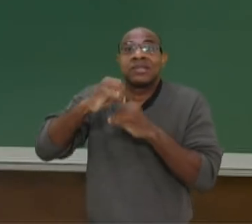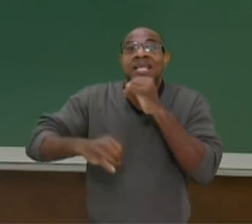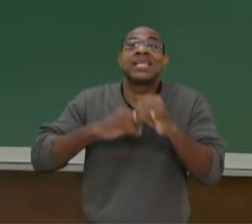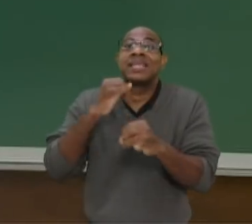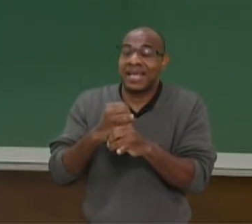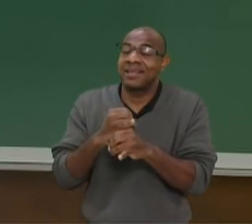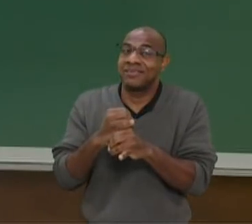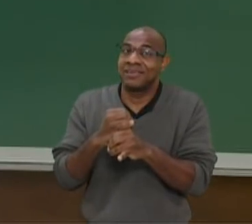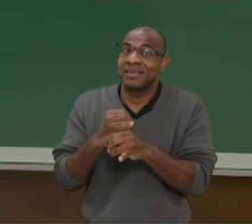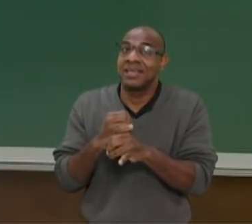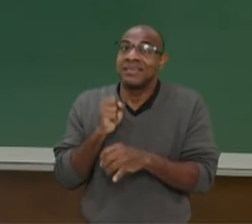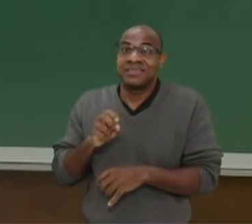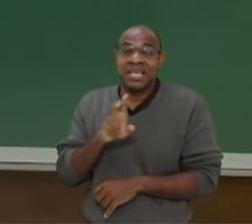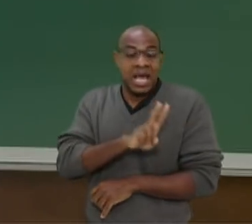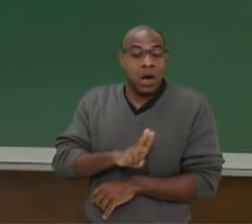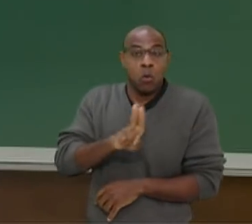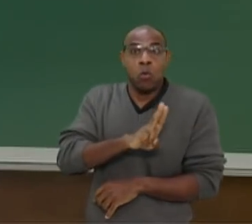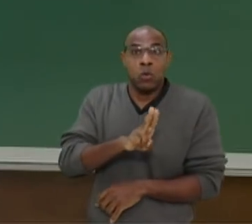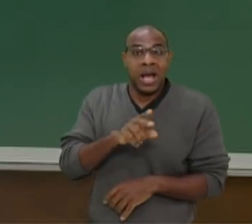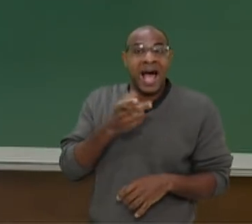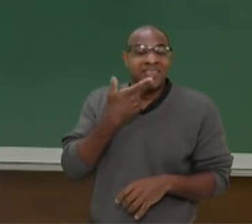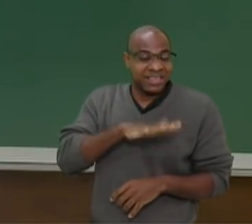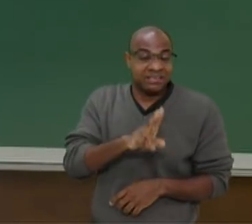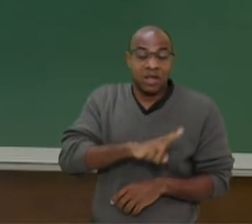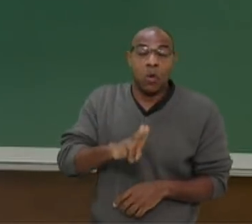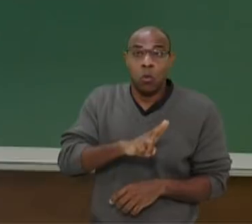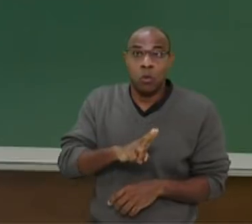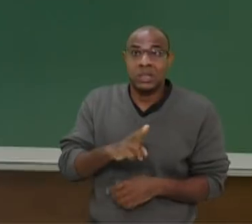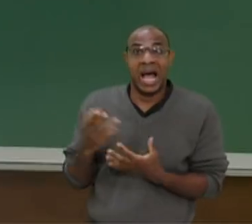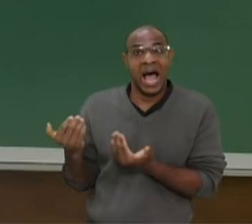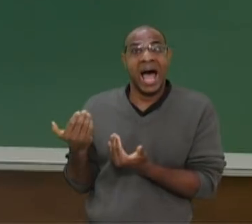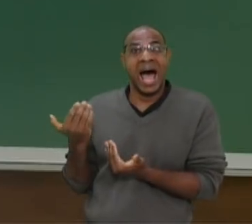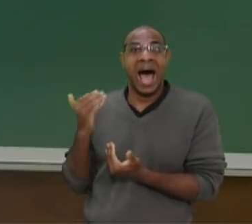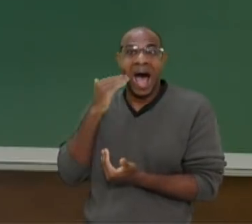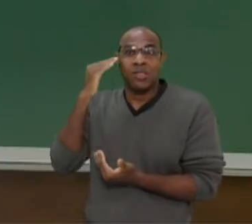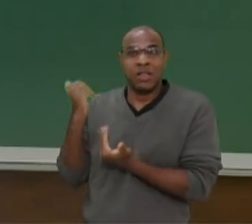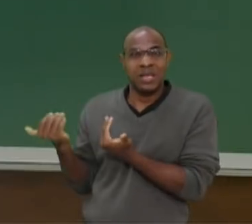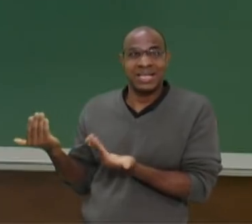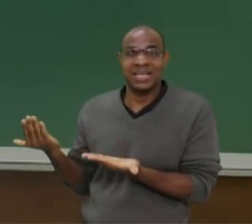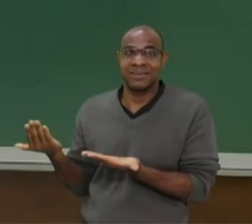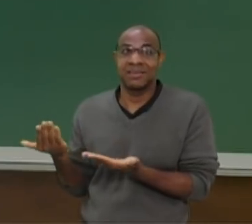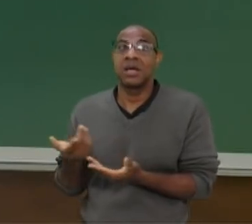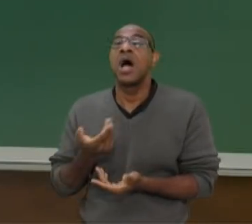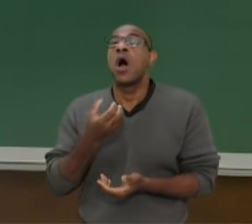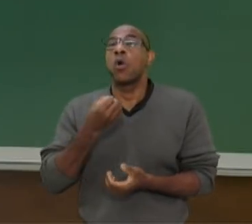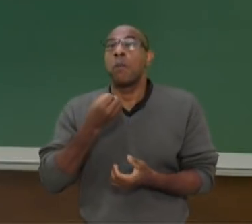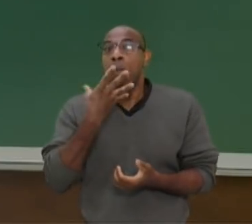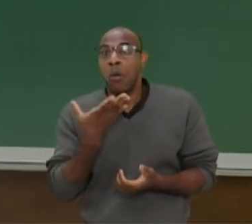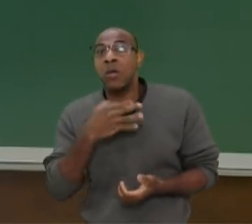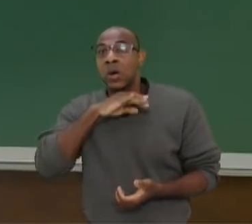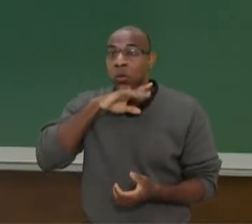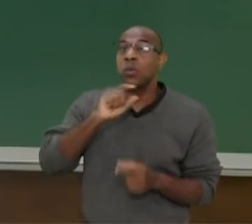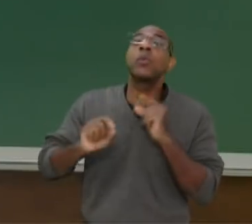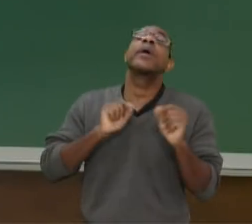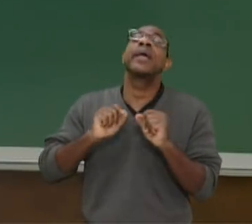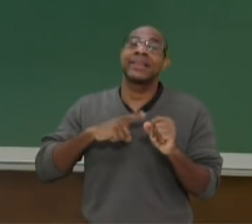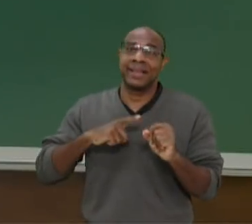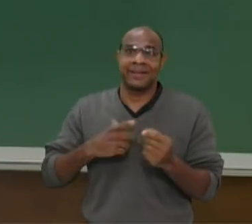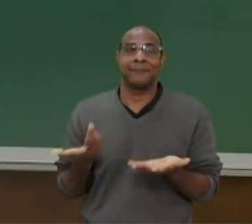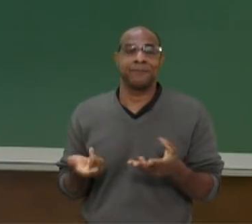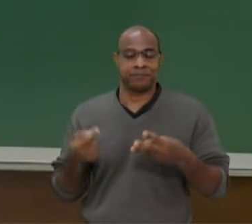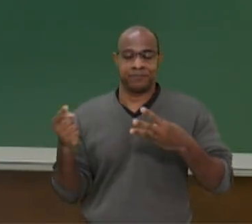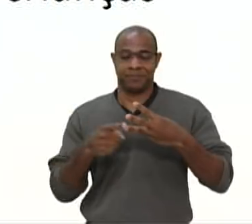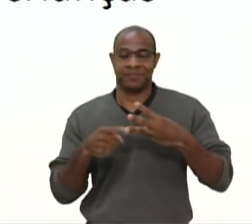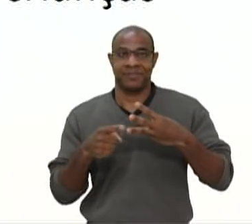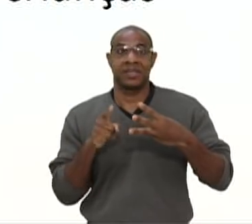crianças ou adolescentes. Então vocês vão colocar benefícios e malefícios. Okay? Aí no 3,